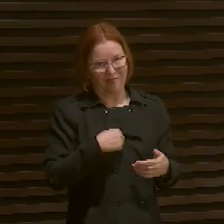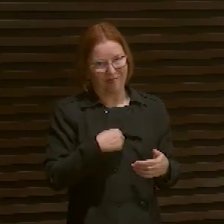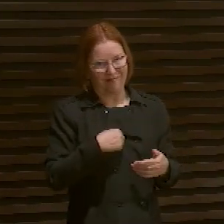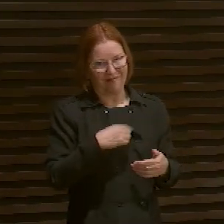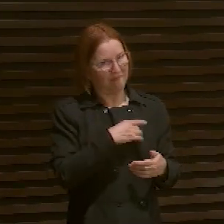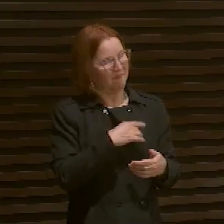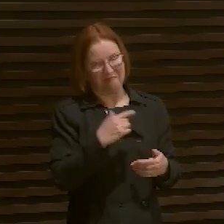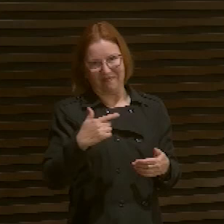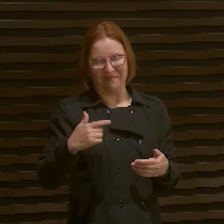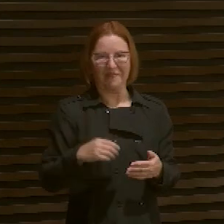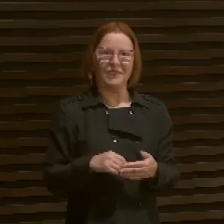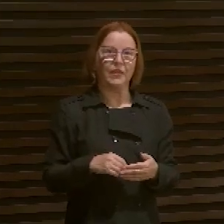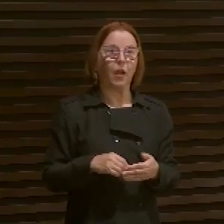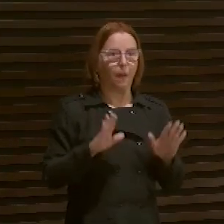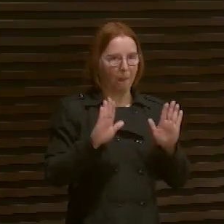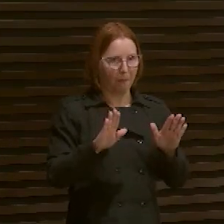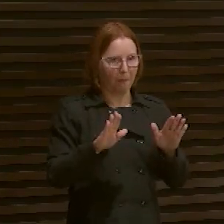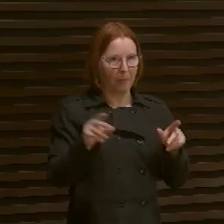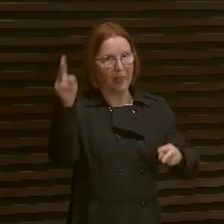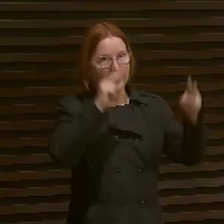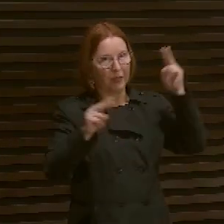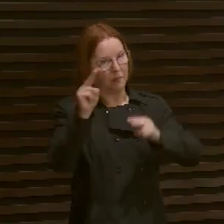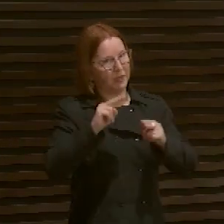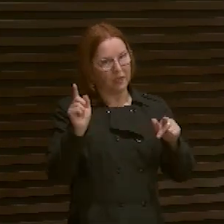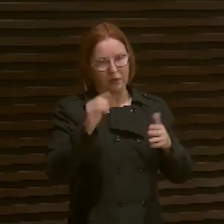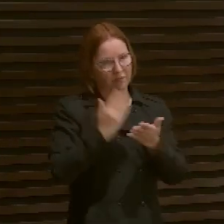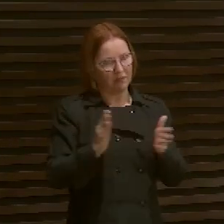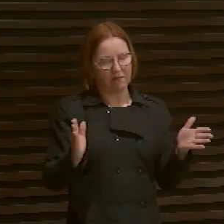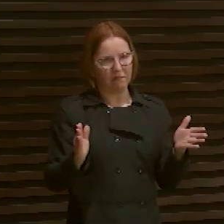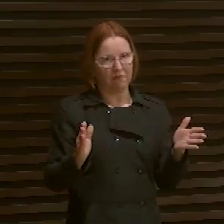terminado. Estava no meio da tempestade.